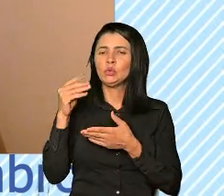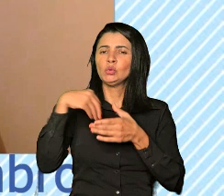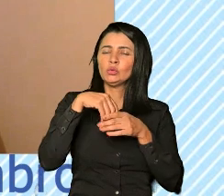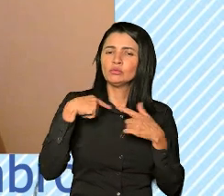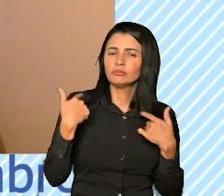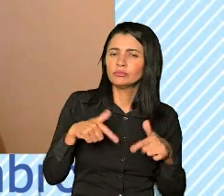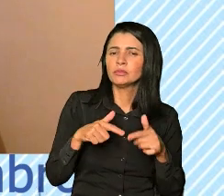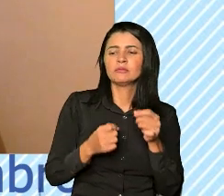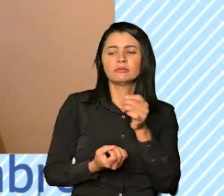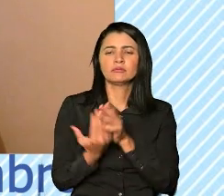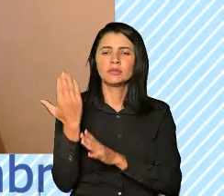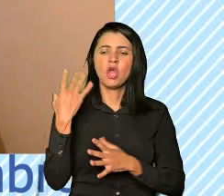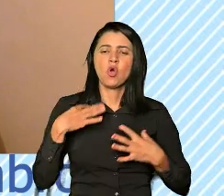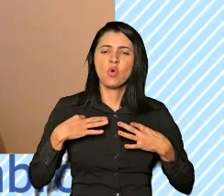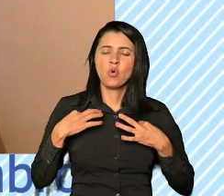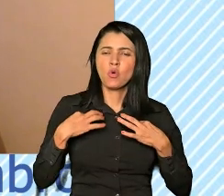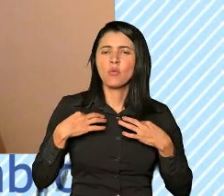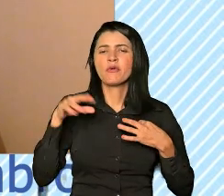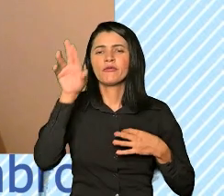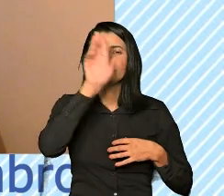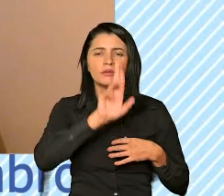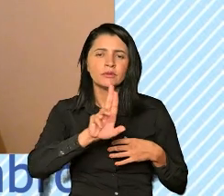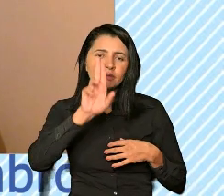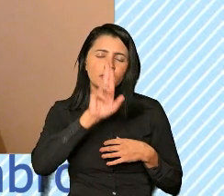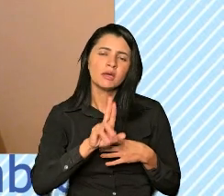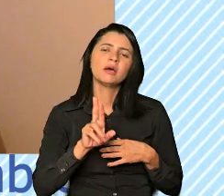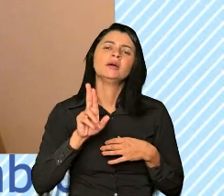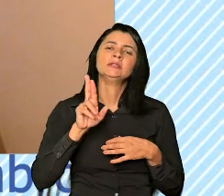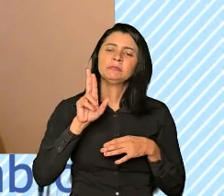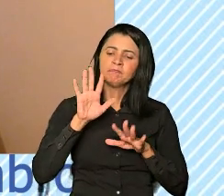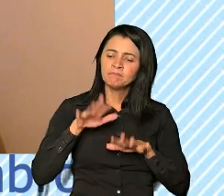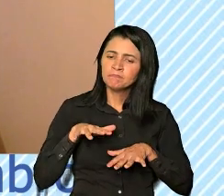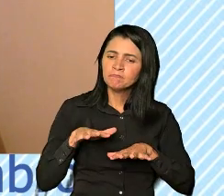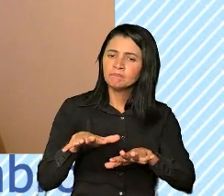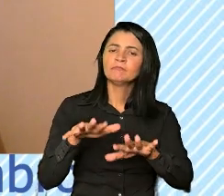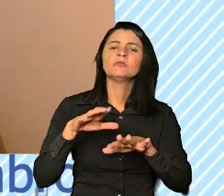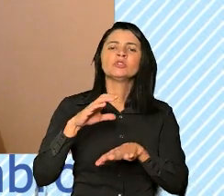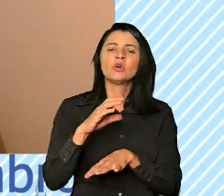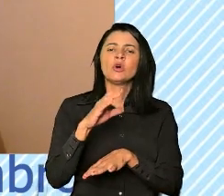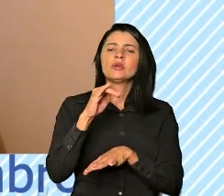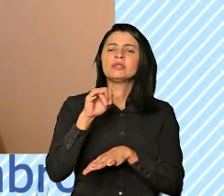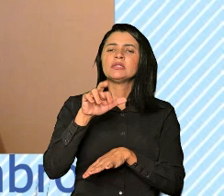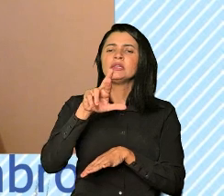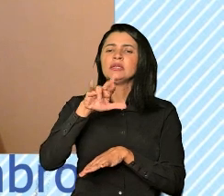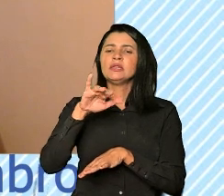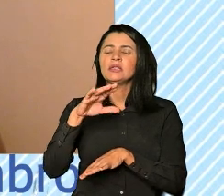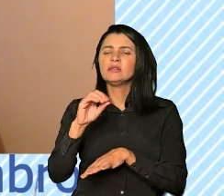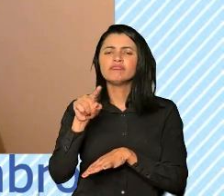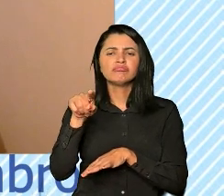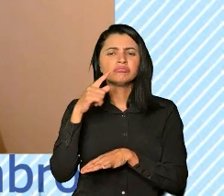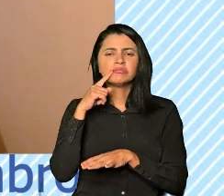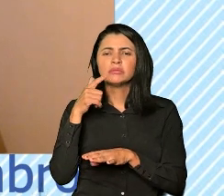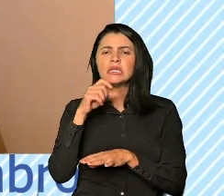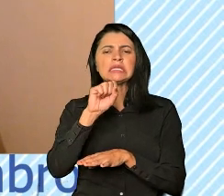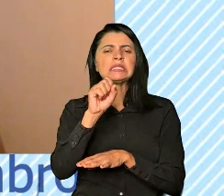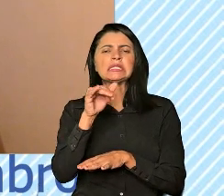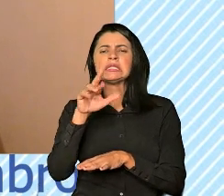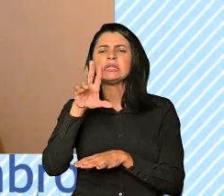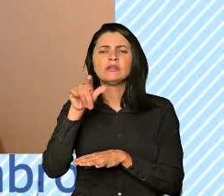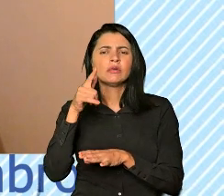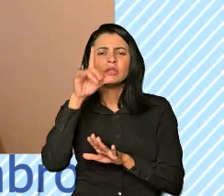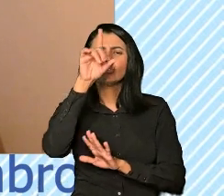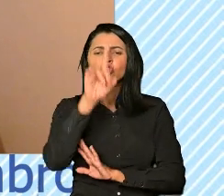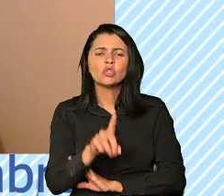das roupas, das vestimentas que vão ser usadas na procissão do Círio, elas não integram nenhuma